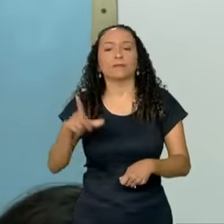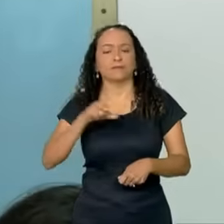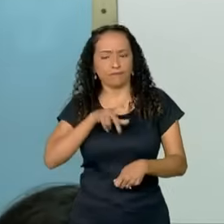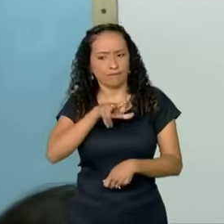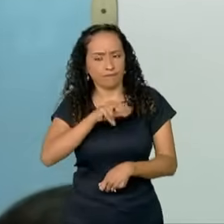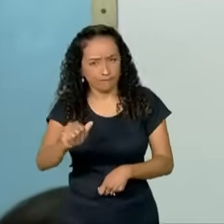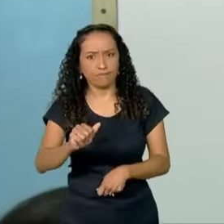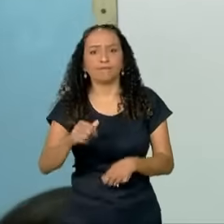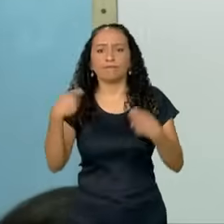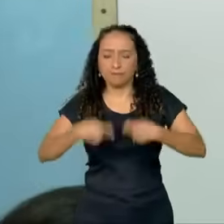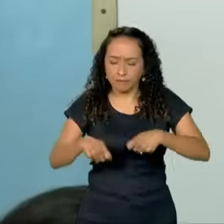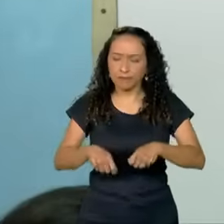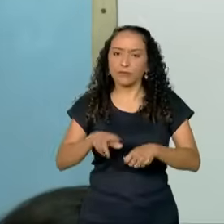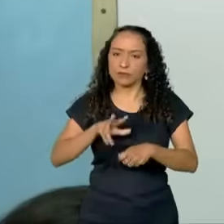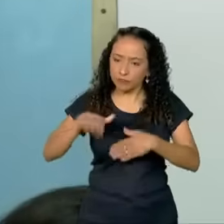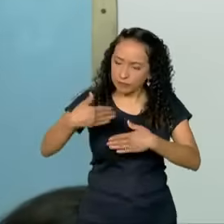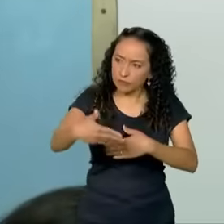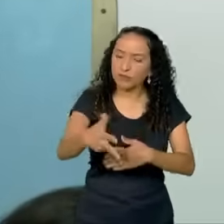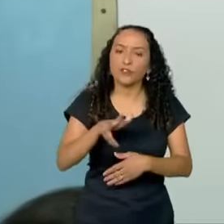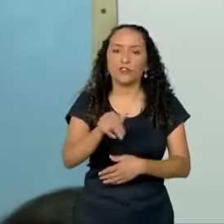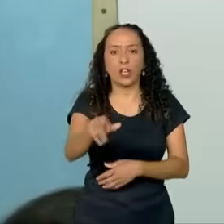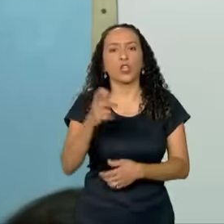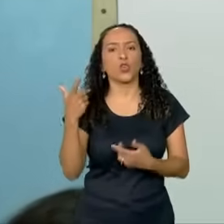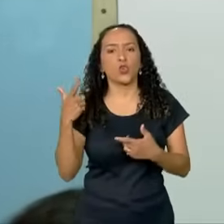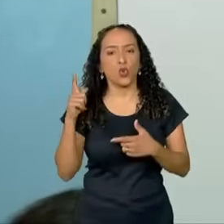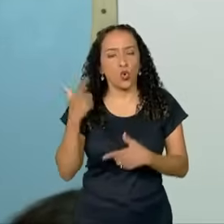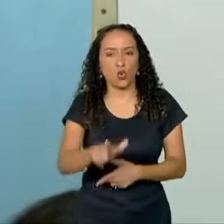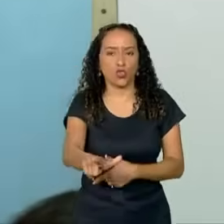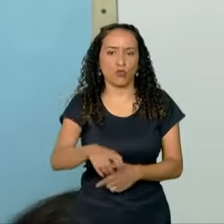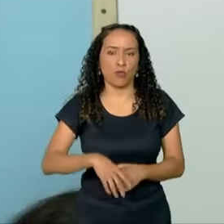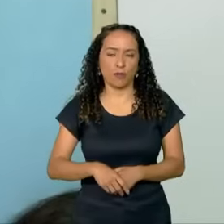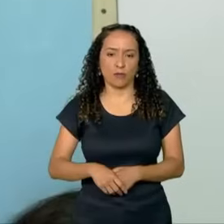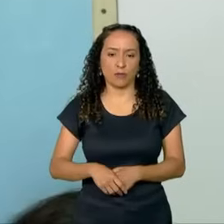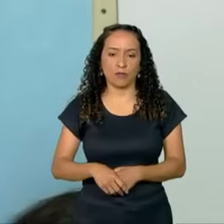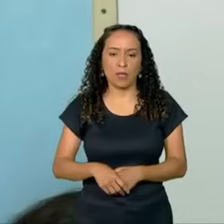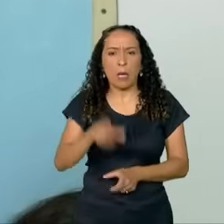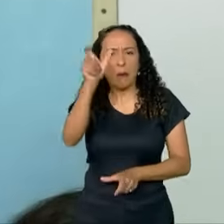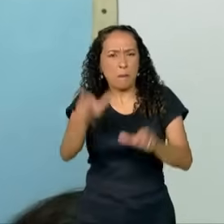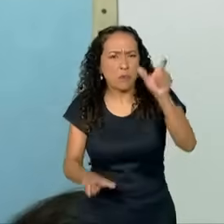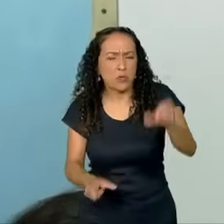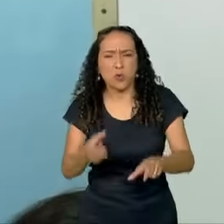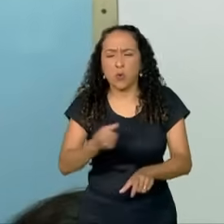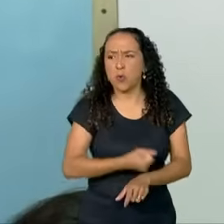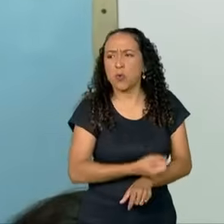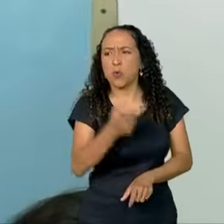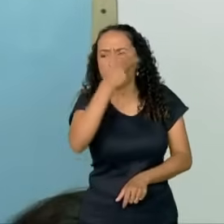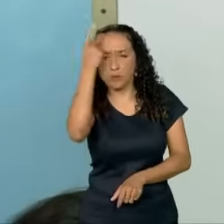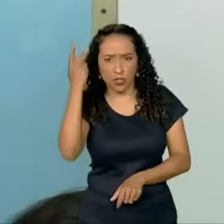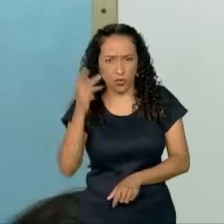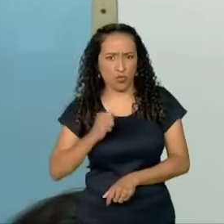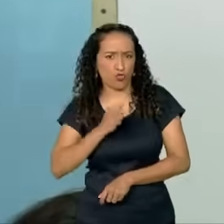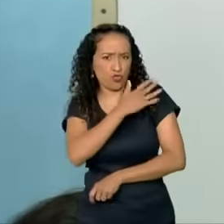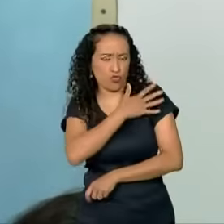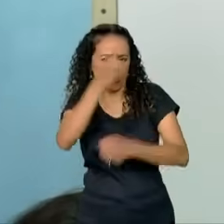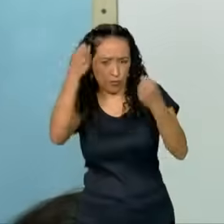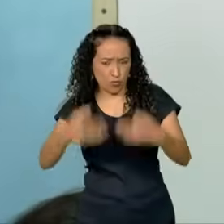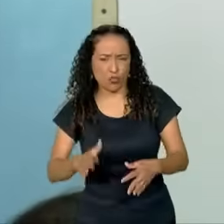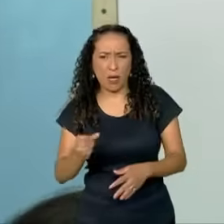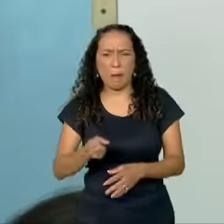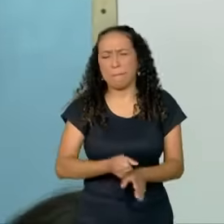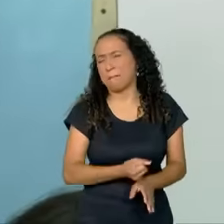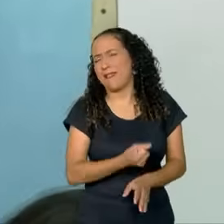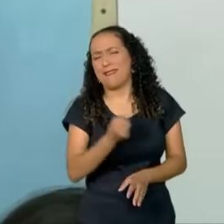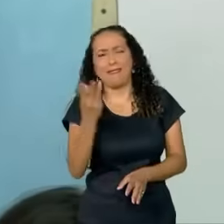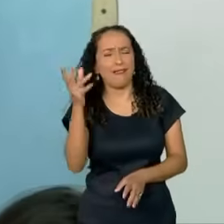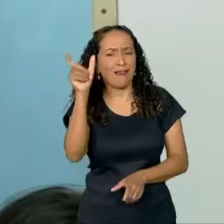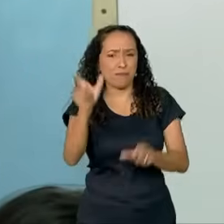vai continuar sendo empregado. Pessoas, os números, o general Hert já falou aqui, são milhares e